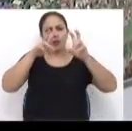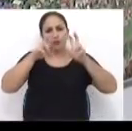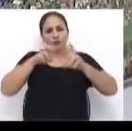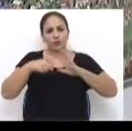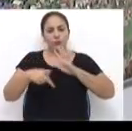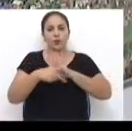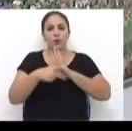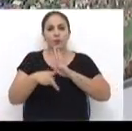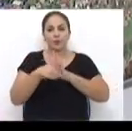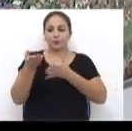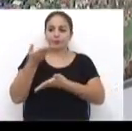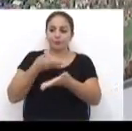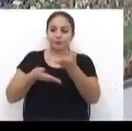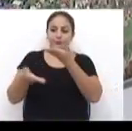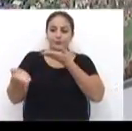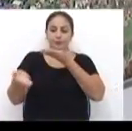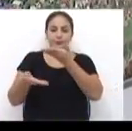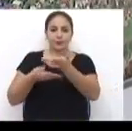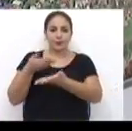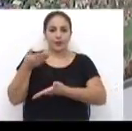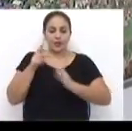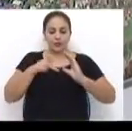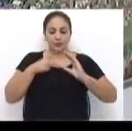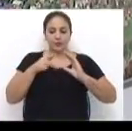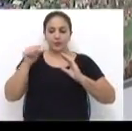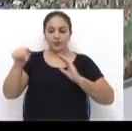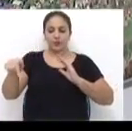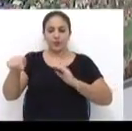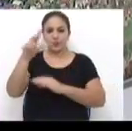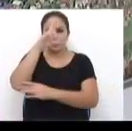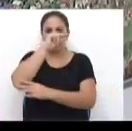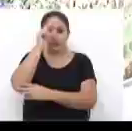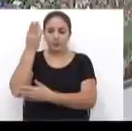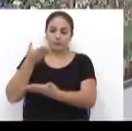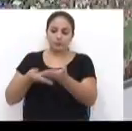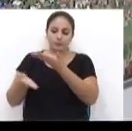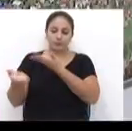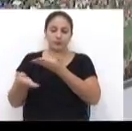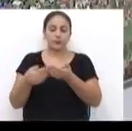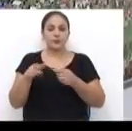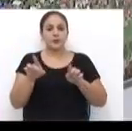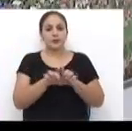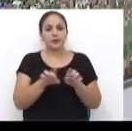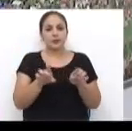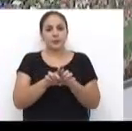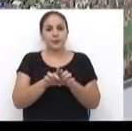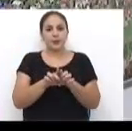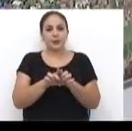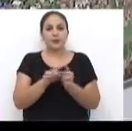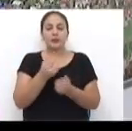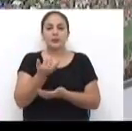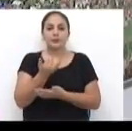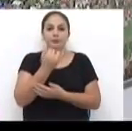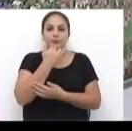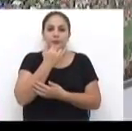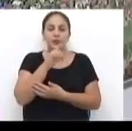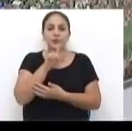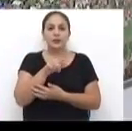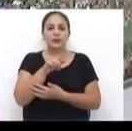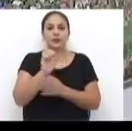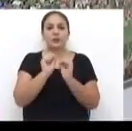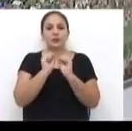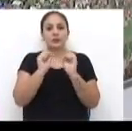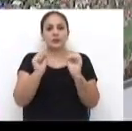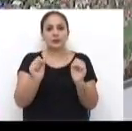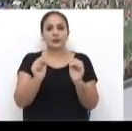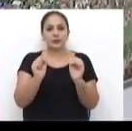trata da interlocução entre o Executivo e o Legislativo, e também o secretário de Desenvolvimento